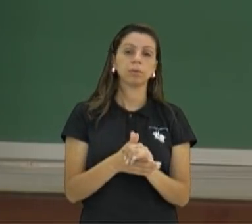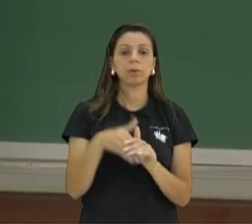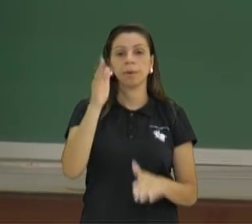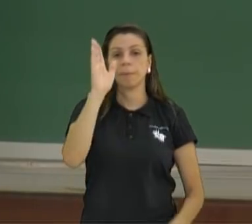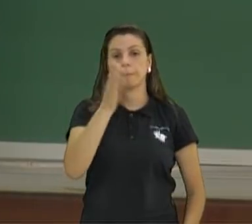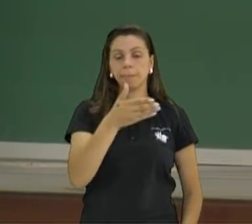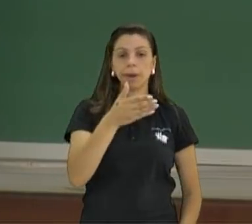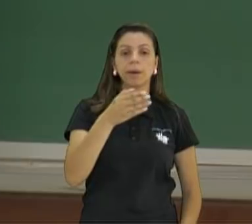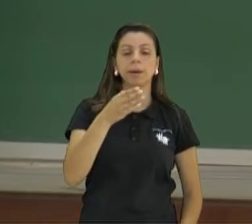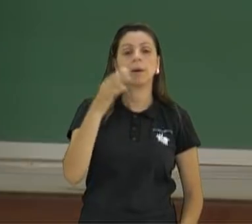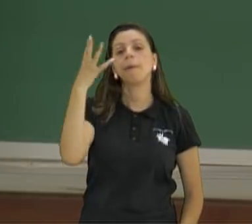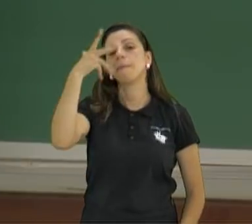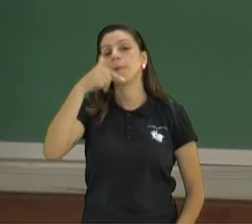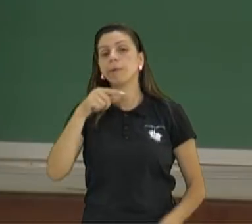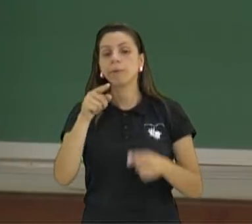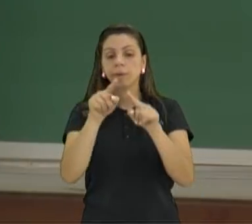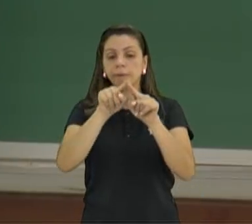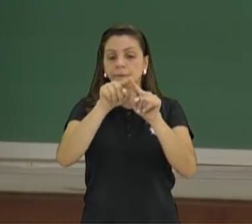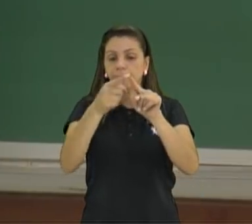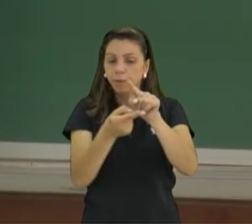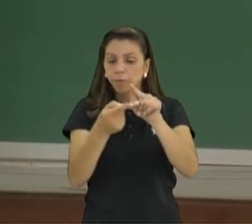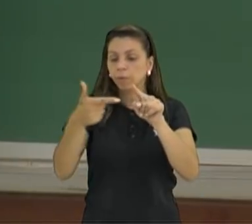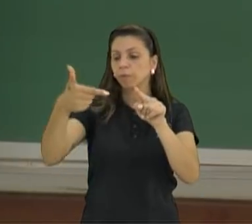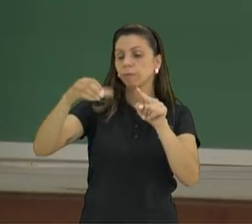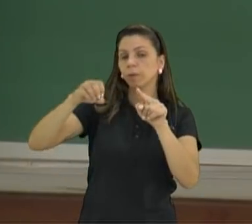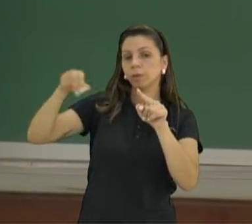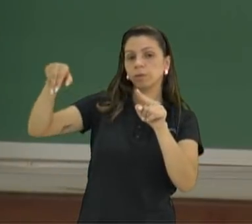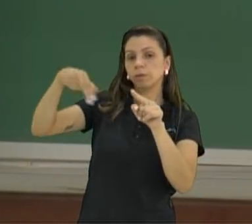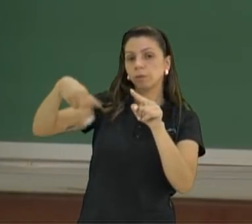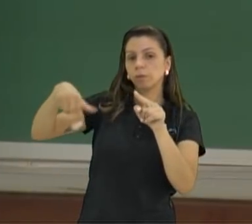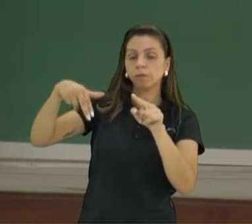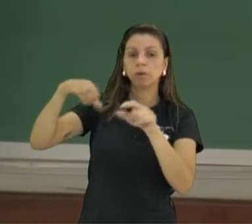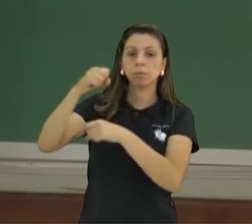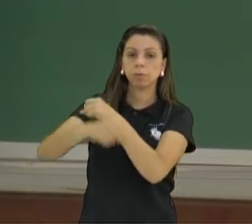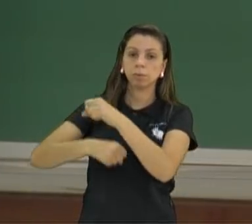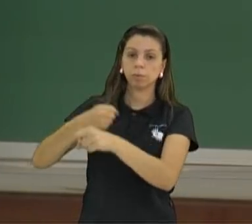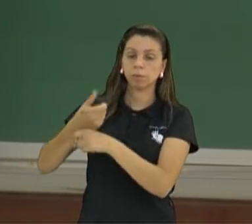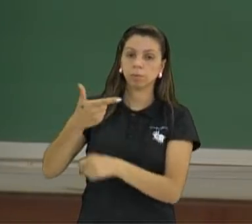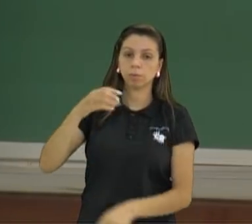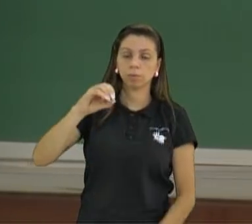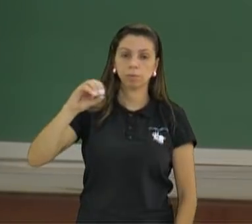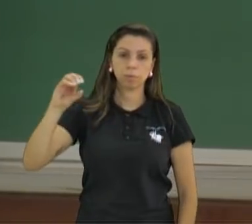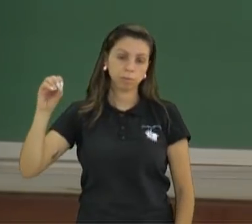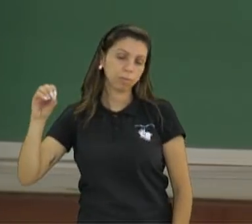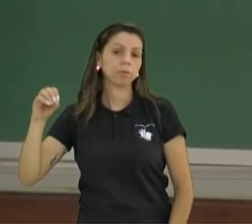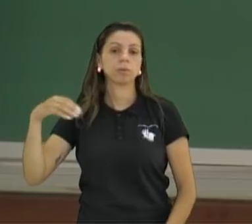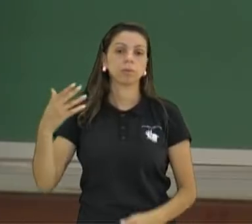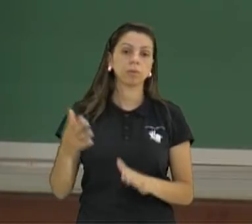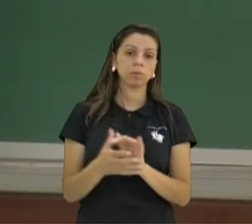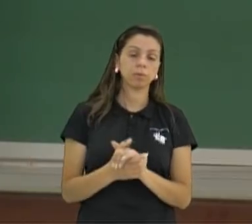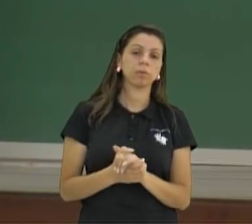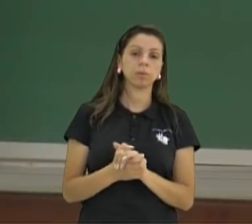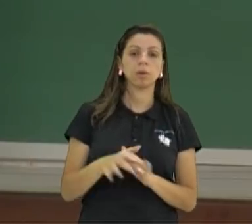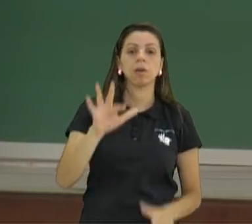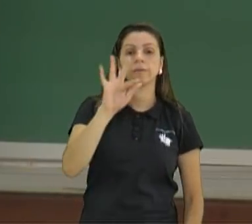vírgula, 20 de novembro de 2020. Francisco Beltrão, vírgula,